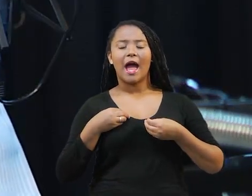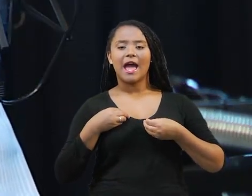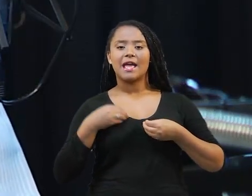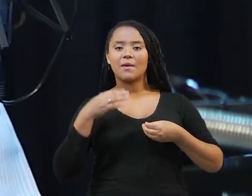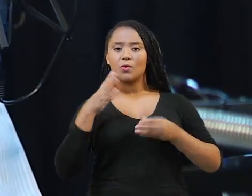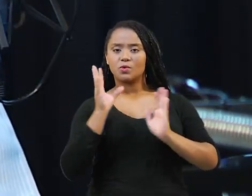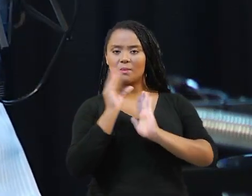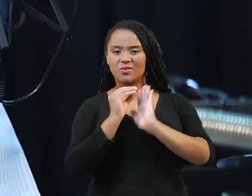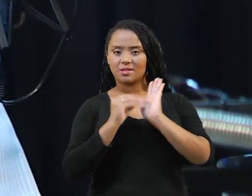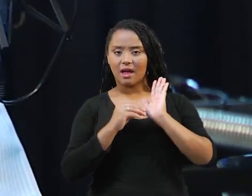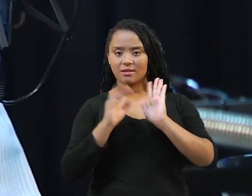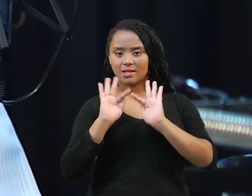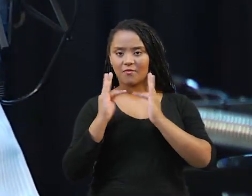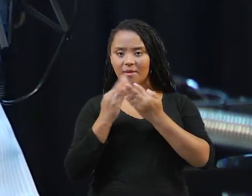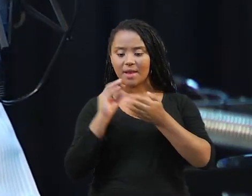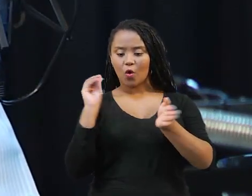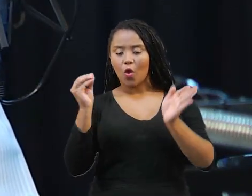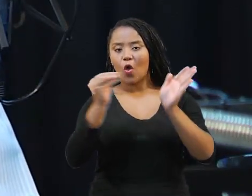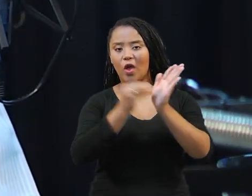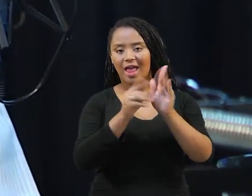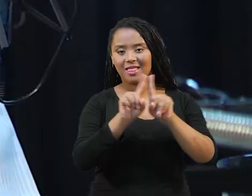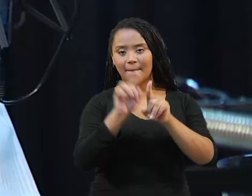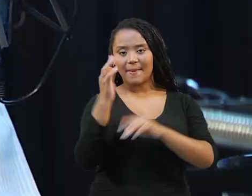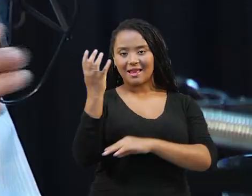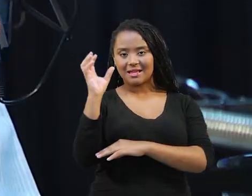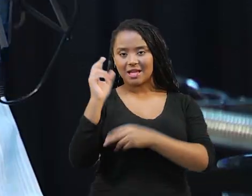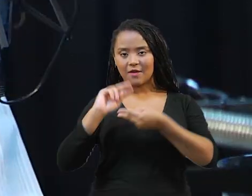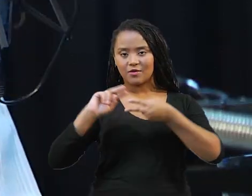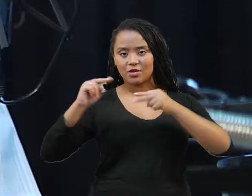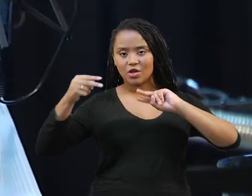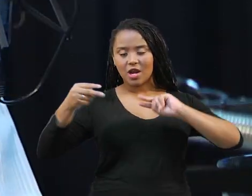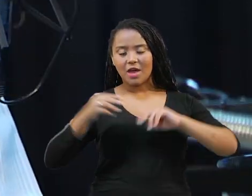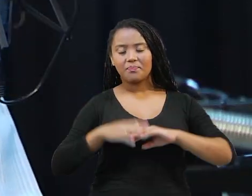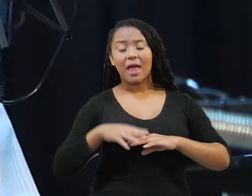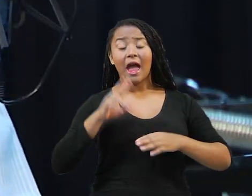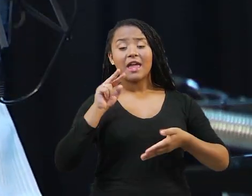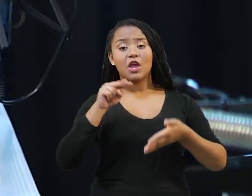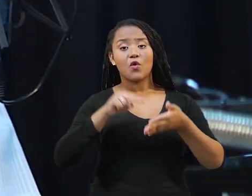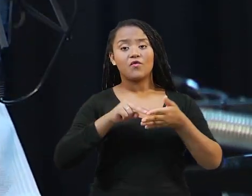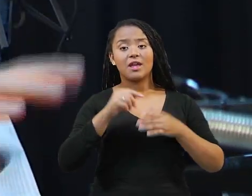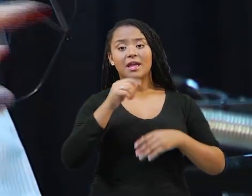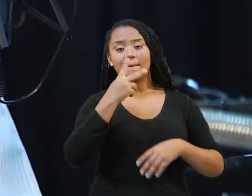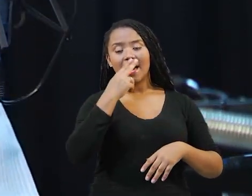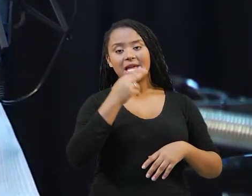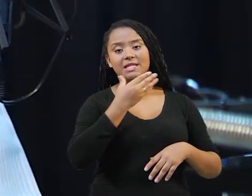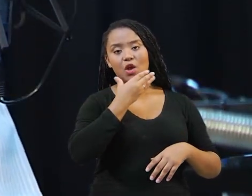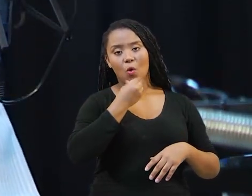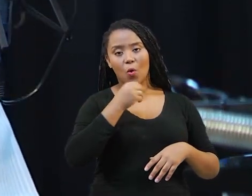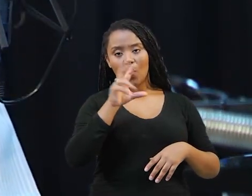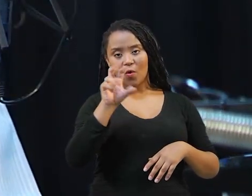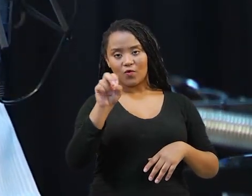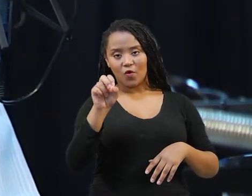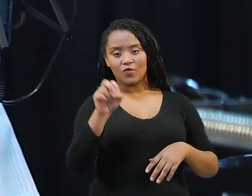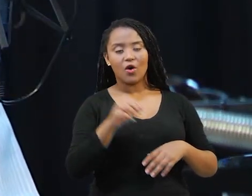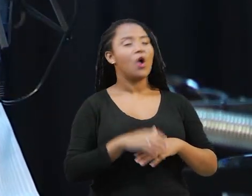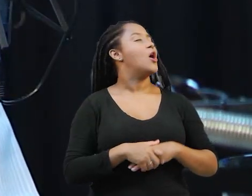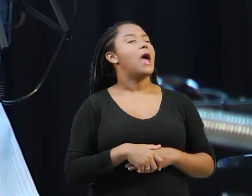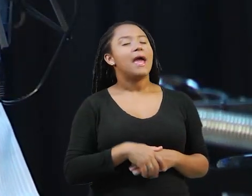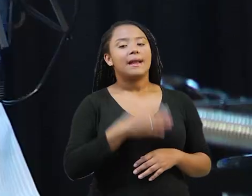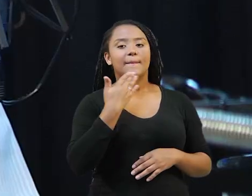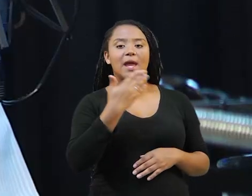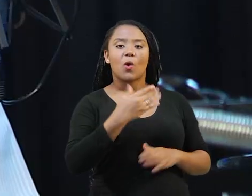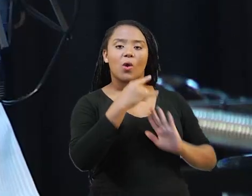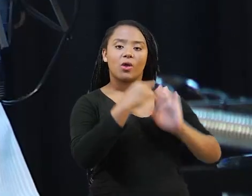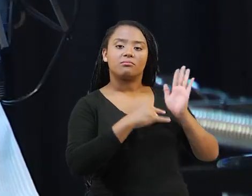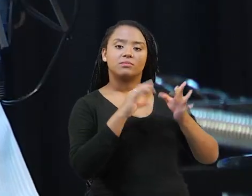de Portugal para montar a fazenda aqui. E é ali perto das Capelas da Saudade, né? Aquelas terras ali.